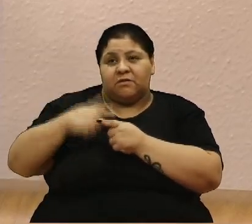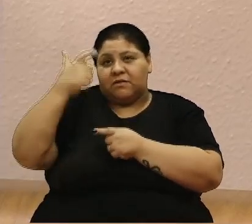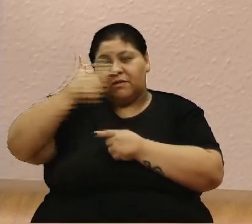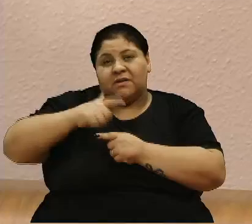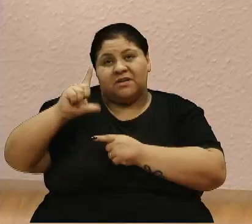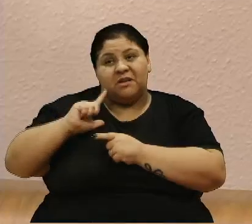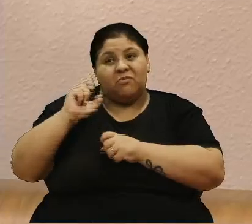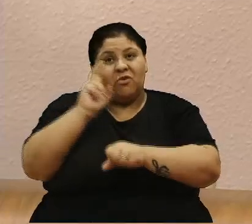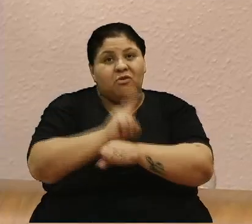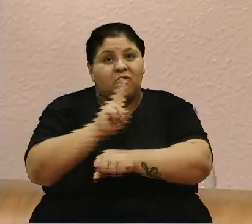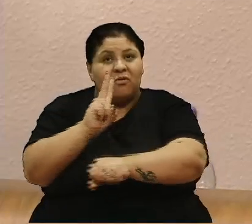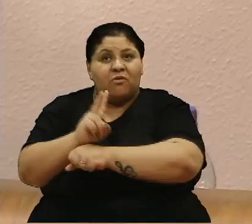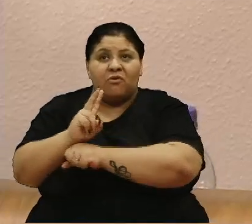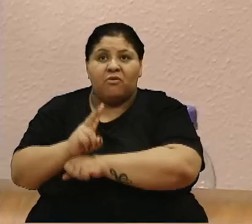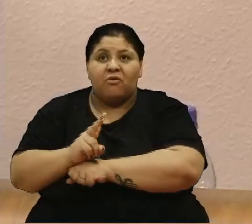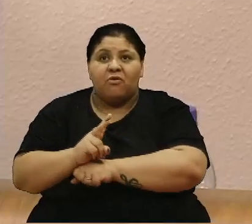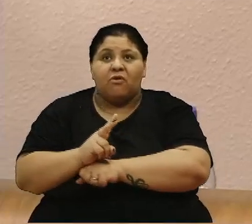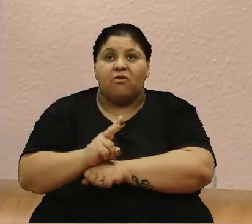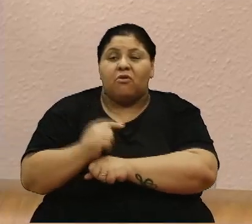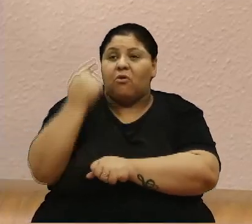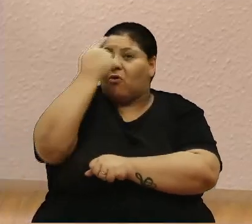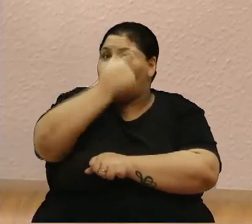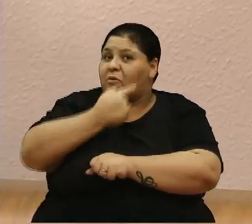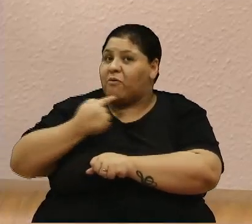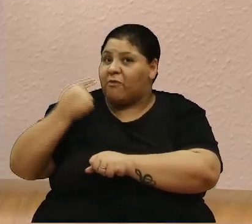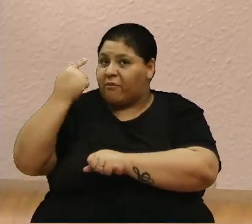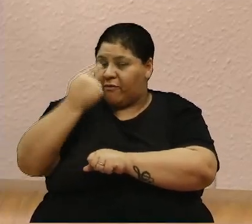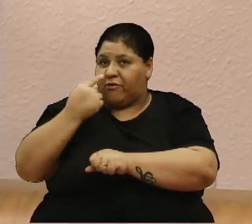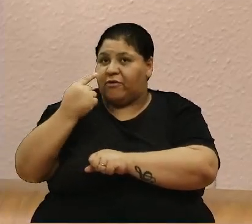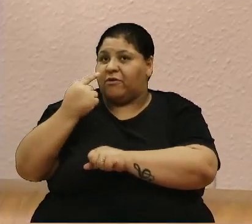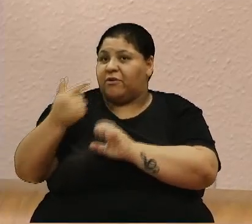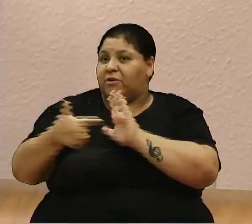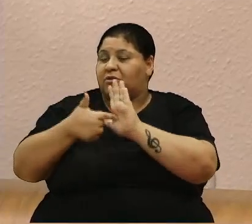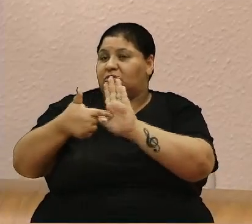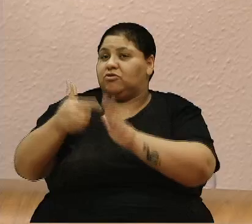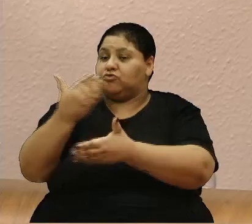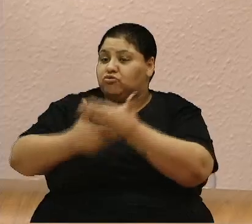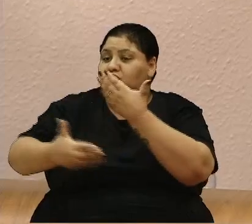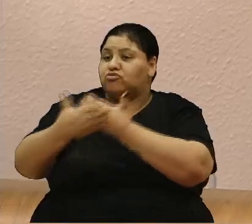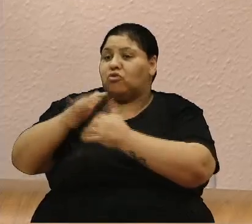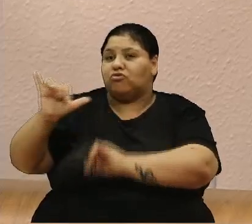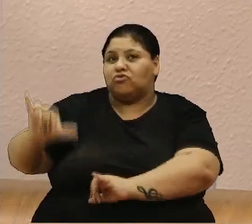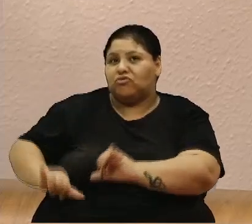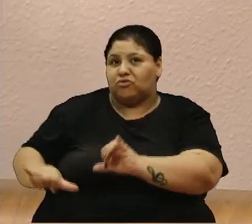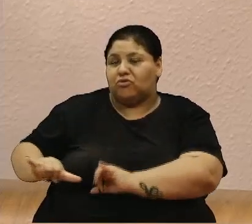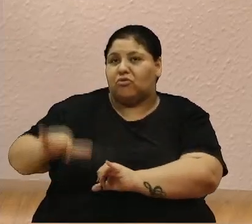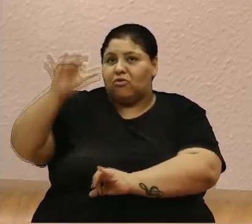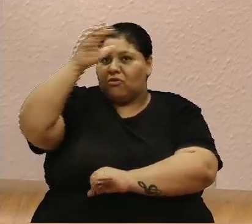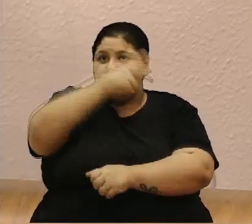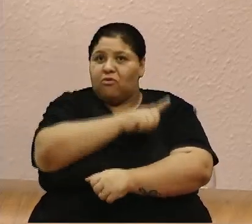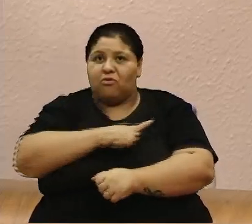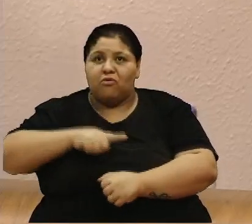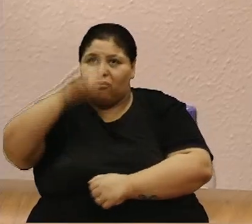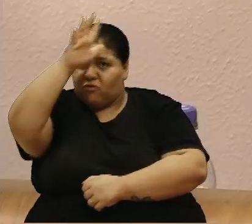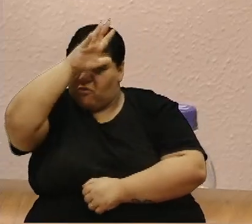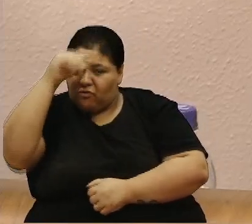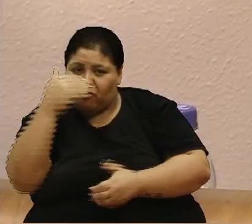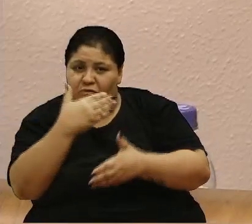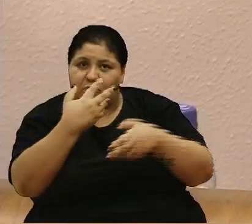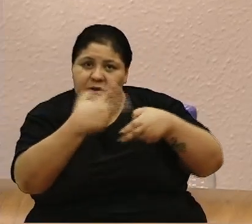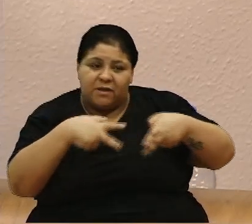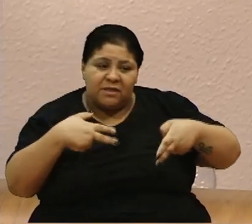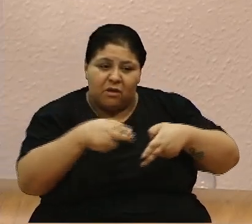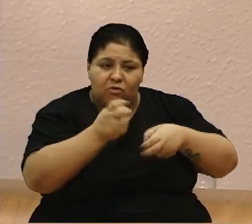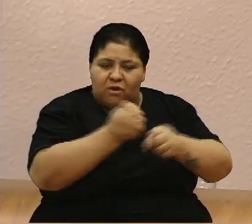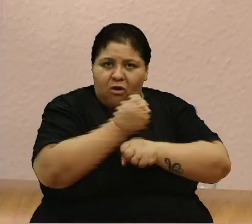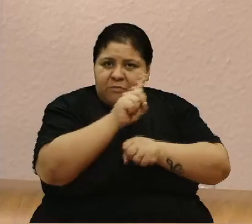que cuidar com a imagem que nós passamos. Todos nós sofremos, não só o governo. Então, o governo municipal começou a inaugurar a obra que ainda nem começaram.